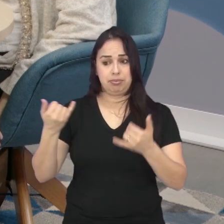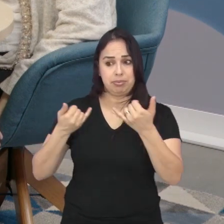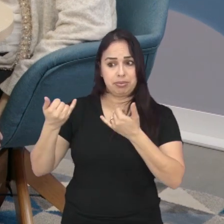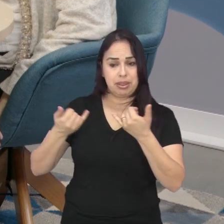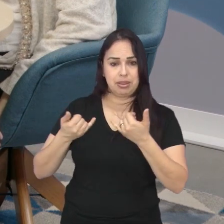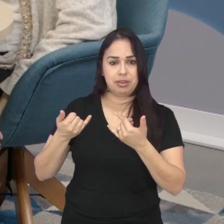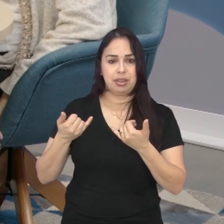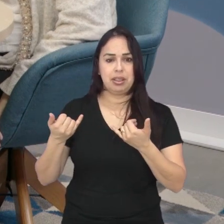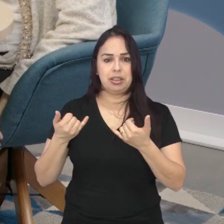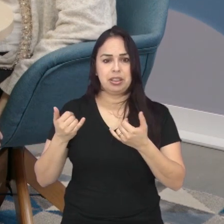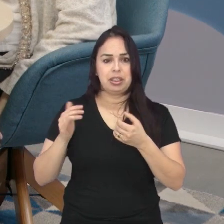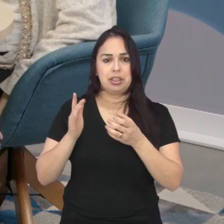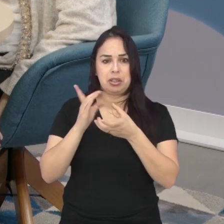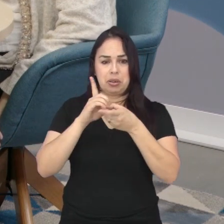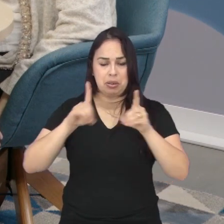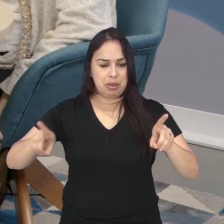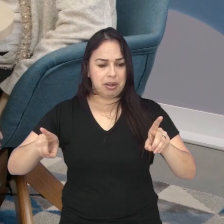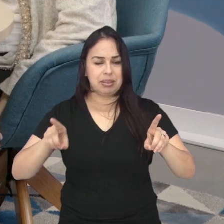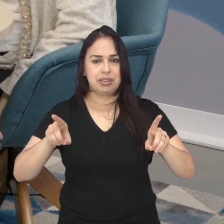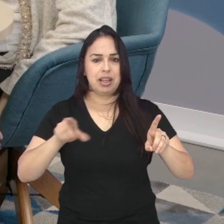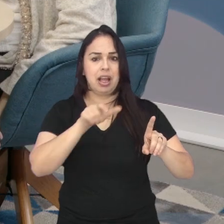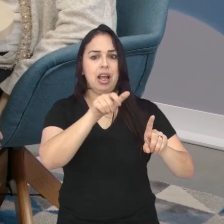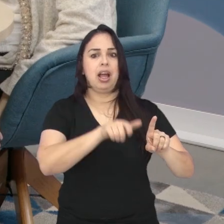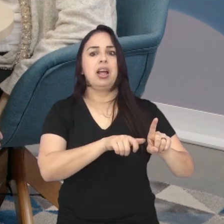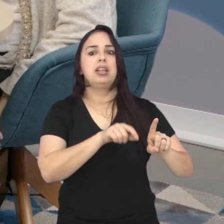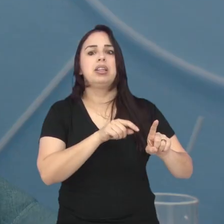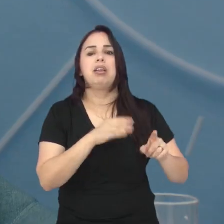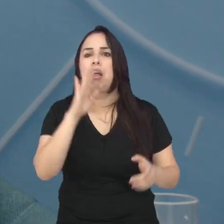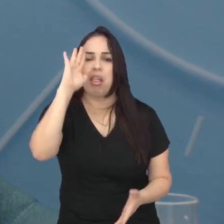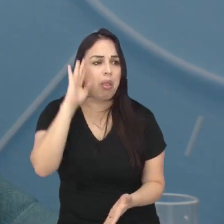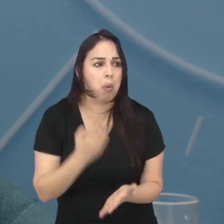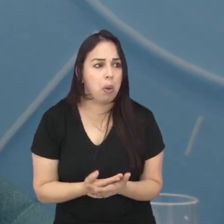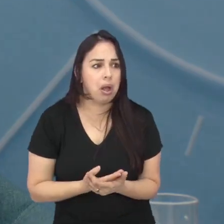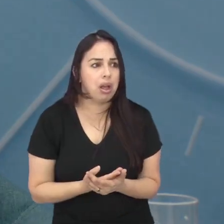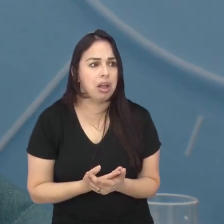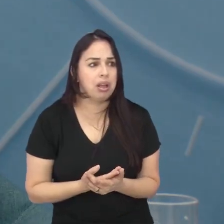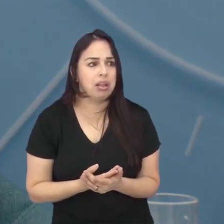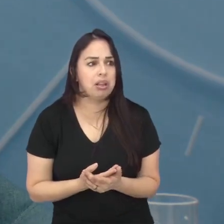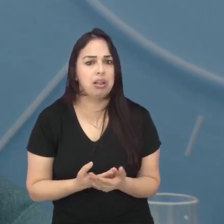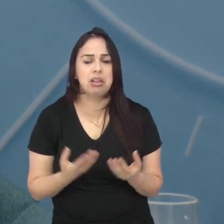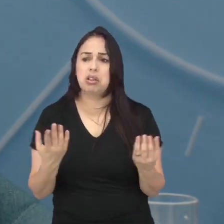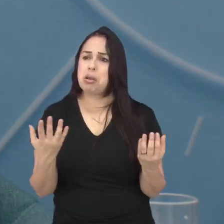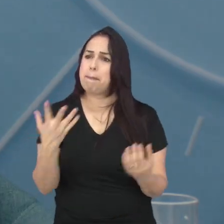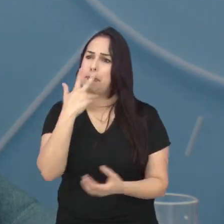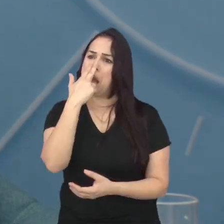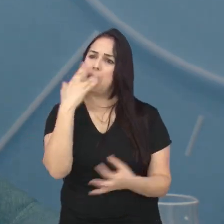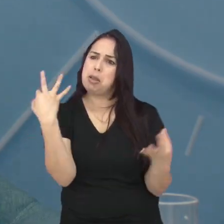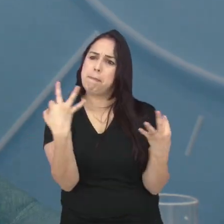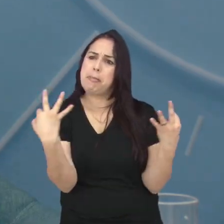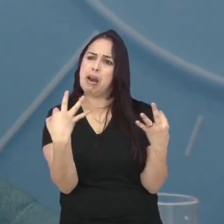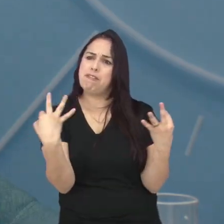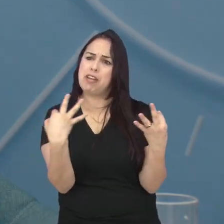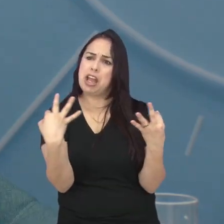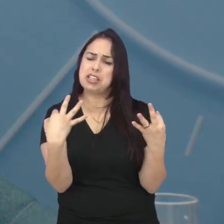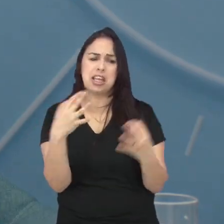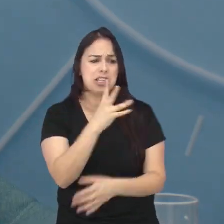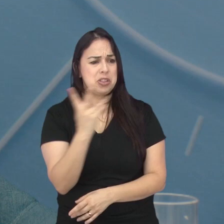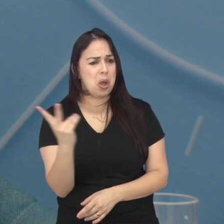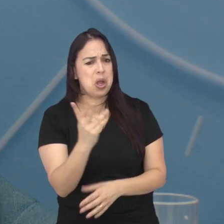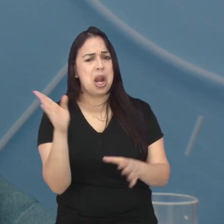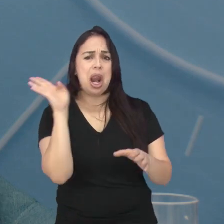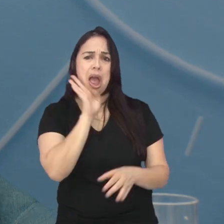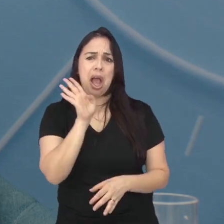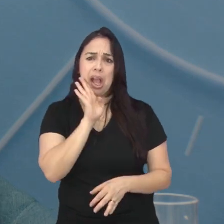fica sabendo de um casal que teve uma relação abusiva e se separou, o primeiro comentário é, não acredito, vocês pareciam tão perfeitos, parecia tudo tão lindo, vocês são